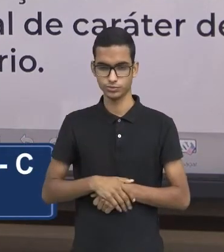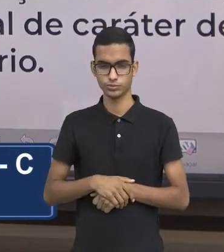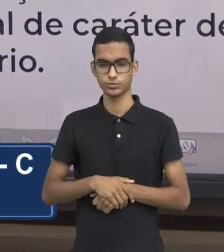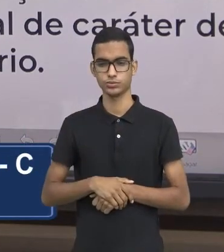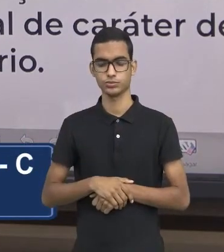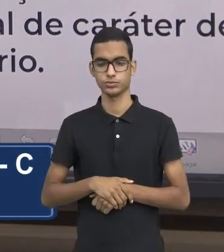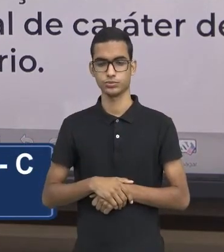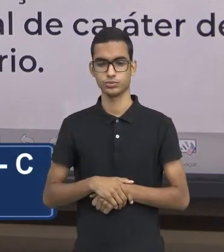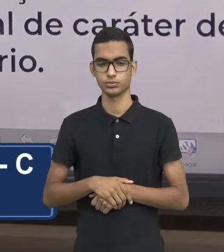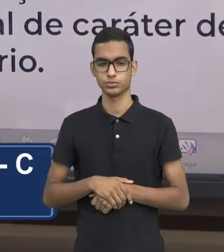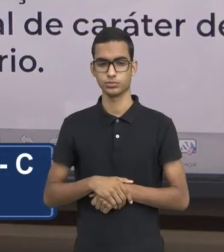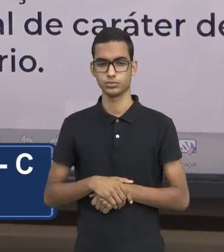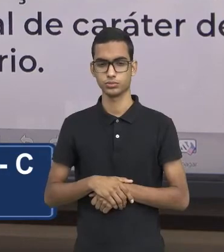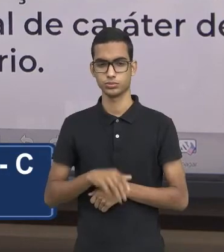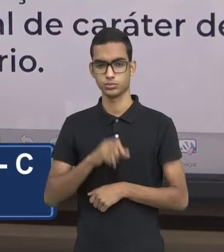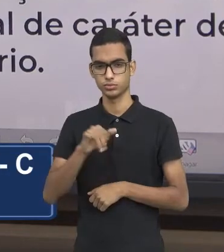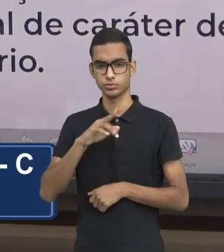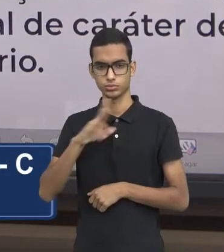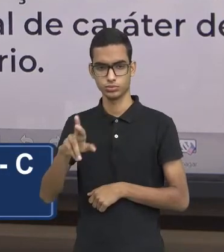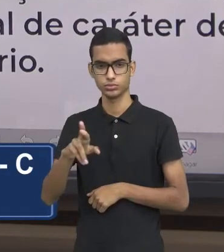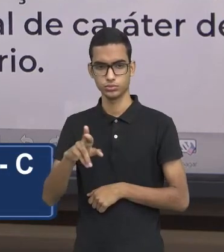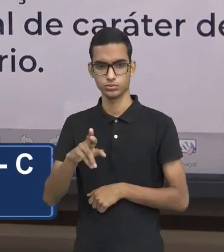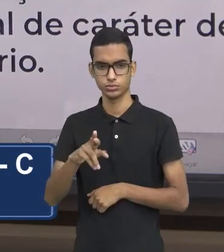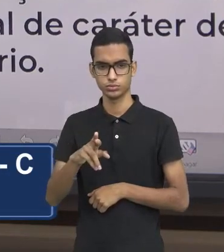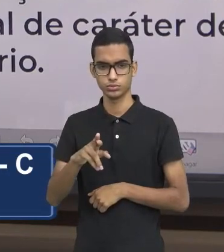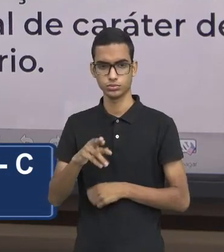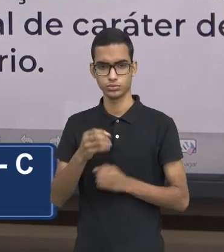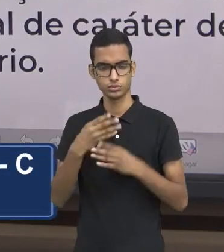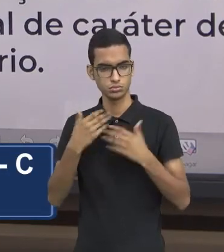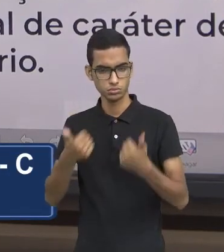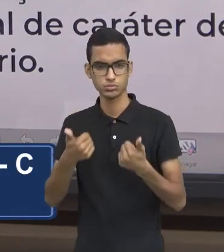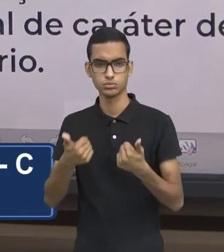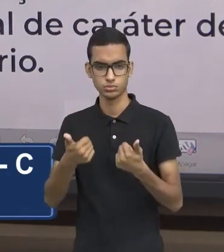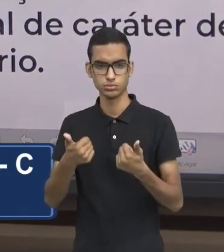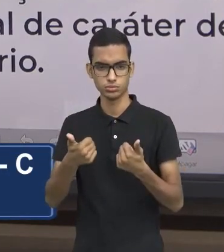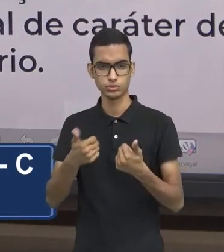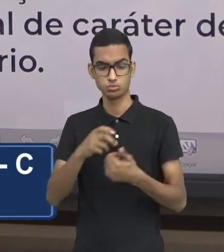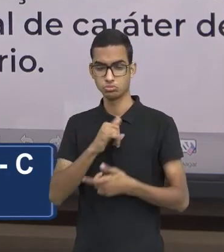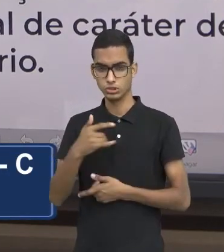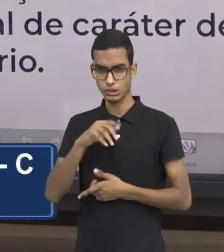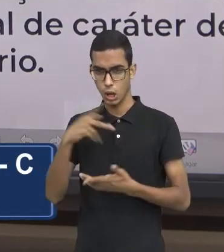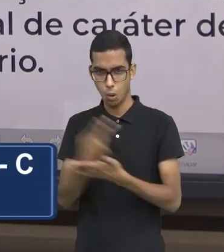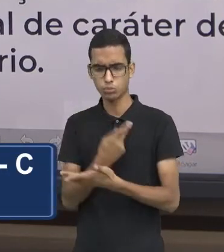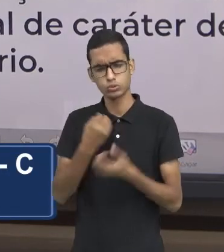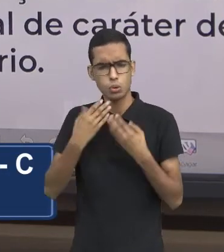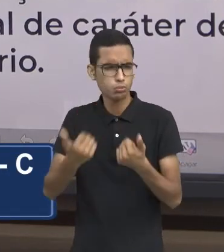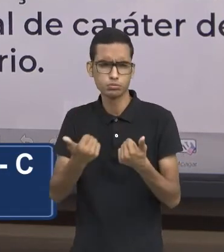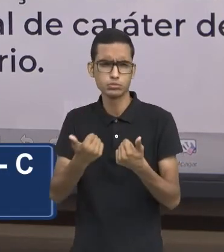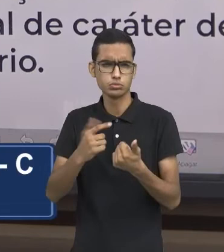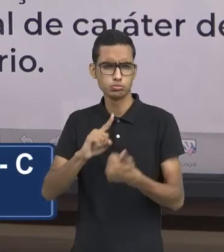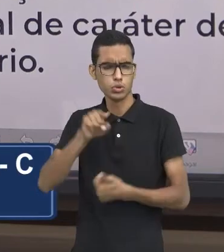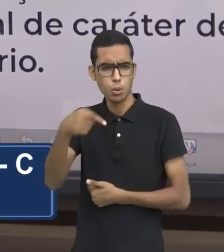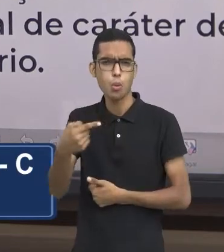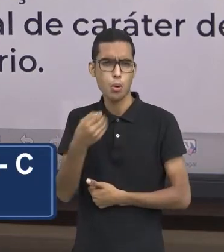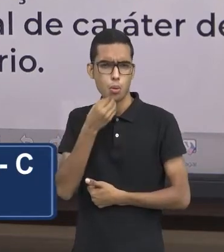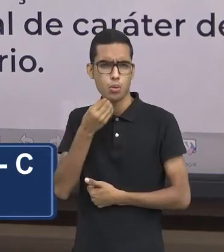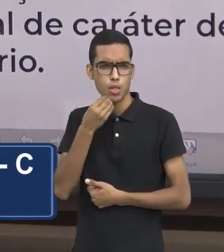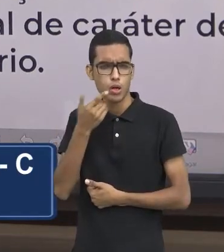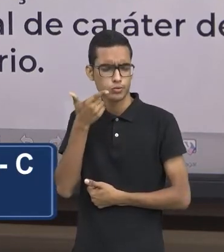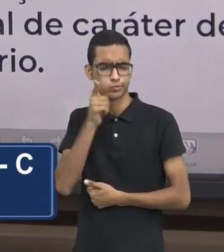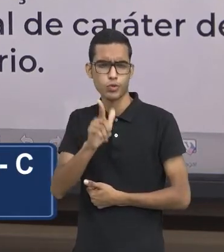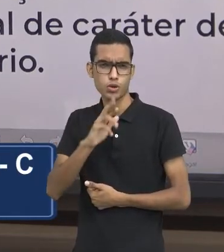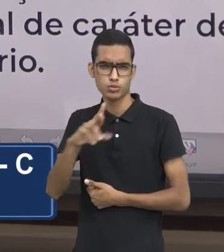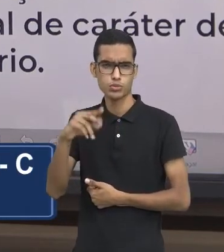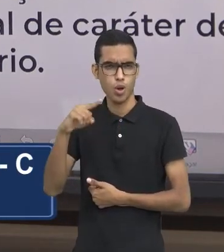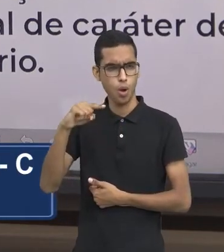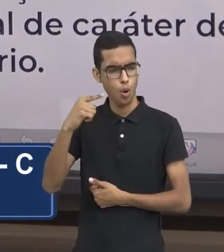2, tá? Se você acertou ou não, tá tudo bem, tá tudo certo. Na próxima a gente vai ver como é que vai continuar aí essa